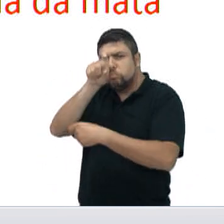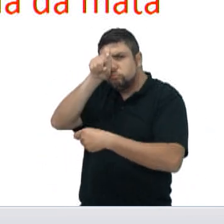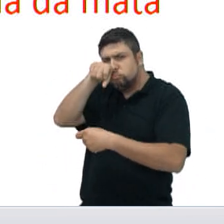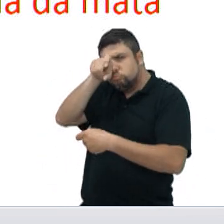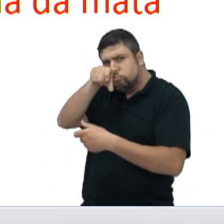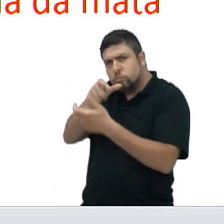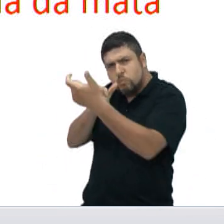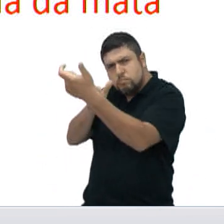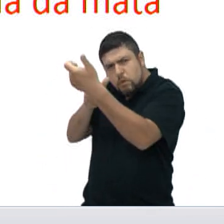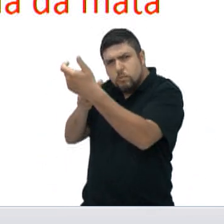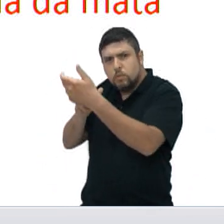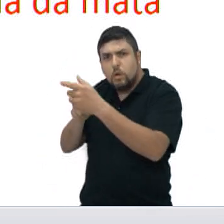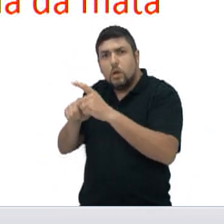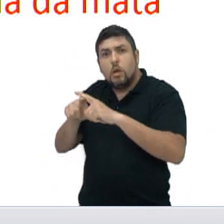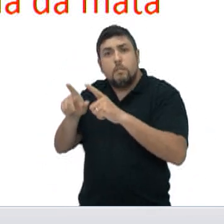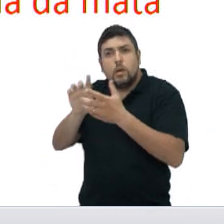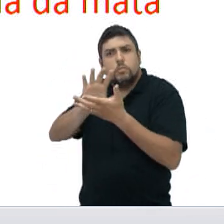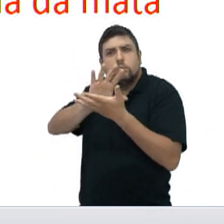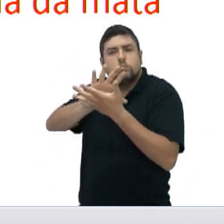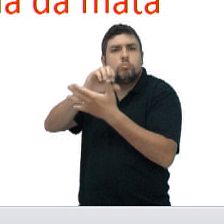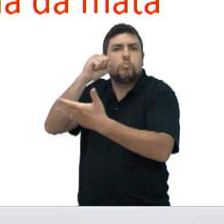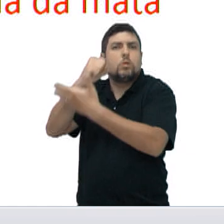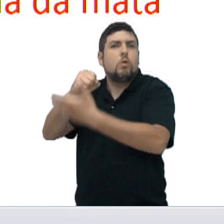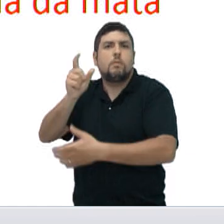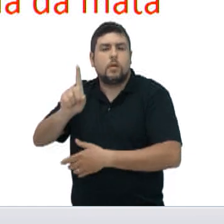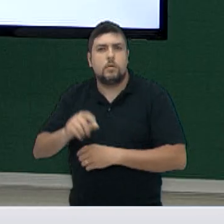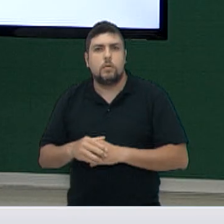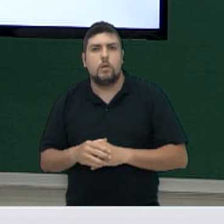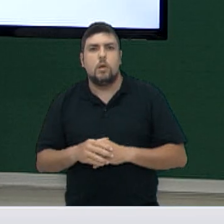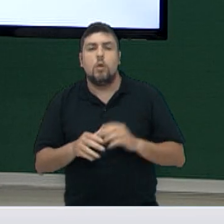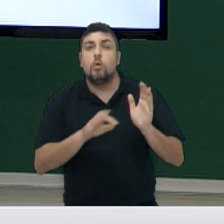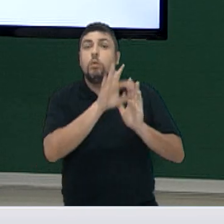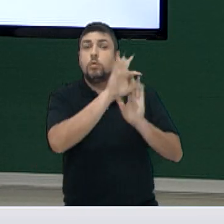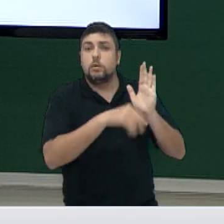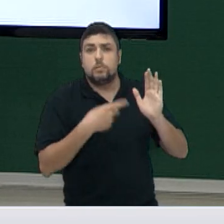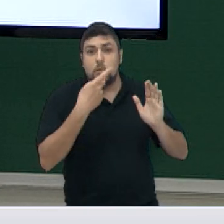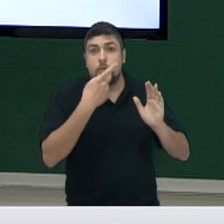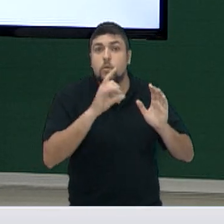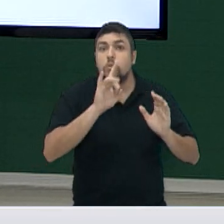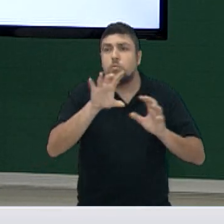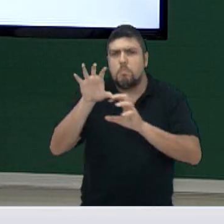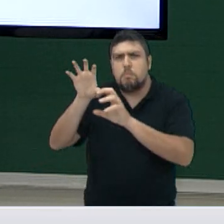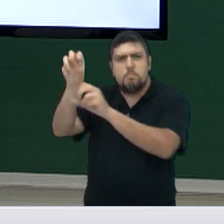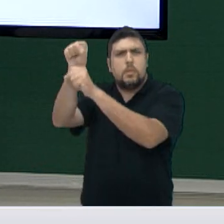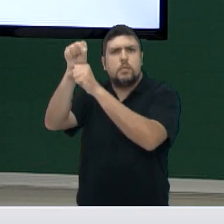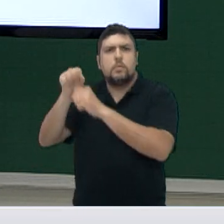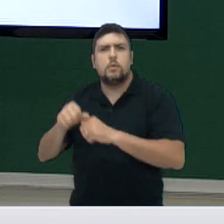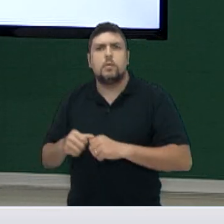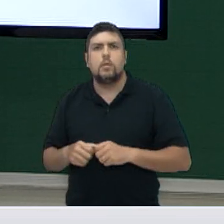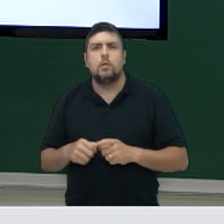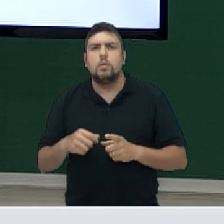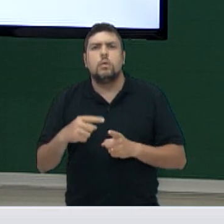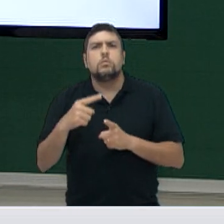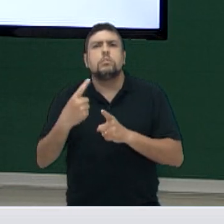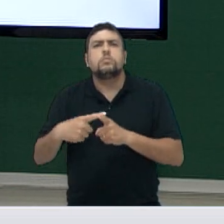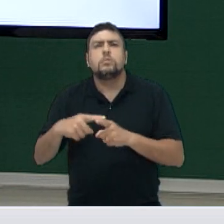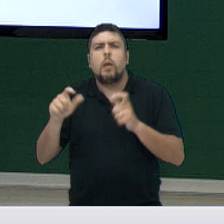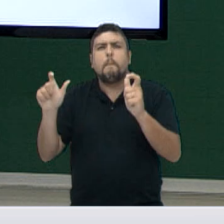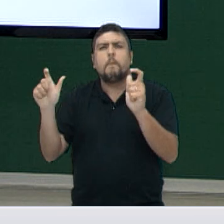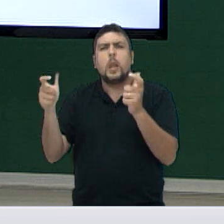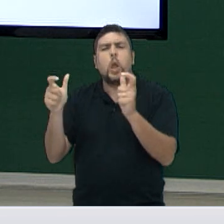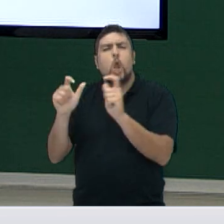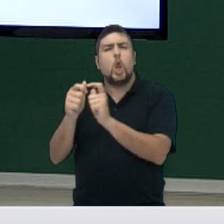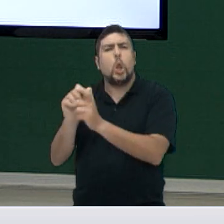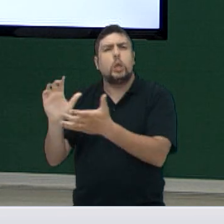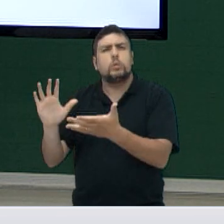né? Mas não mata, porque no nosso texto diz que ele não mata. Por que há perigo da extinção? Então,